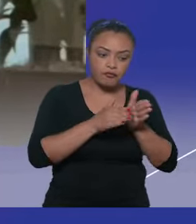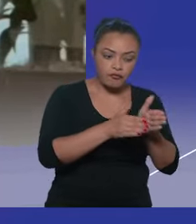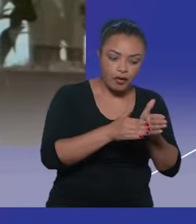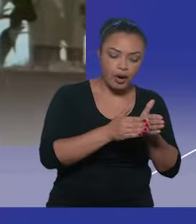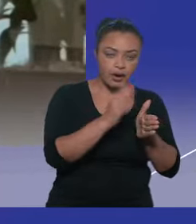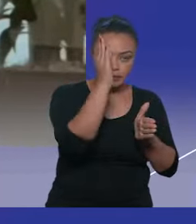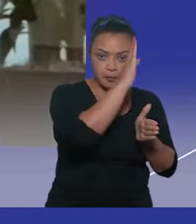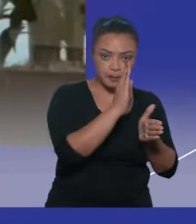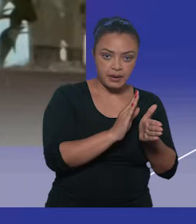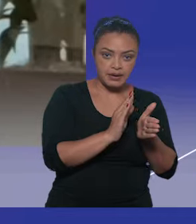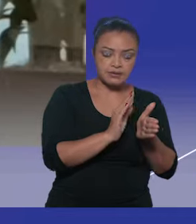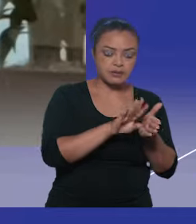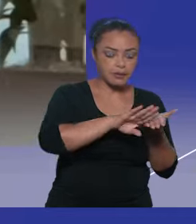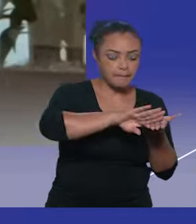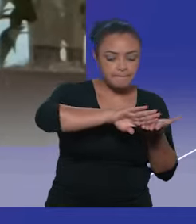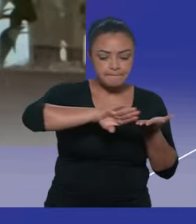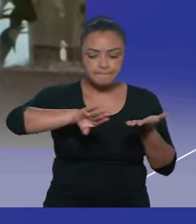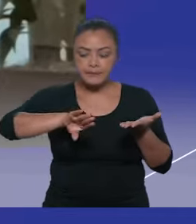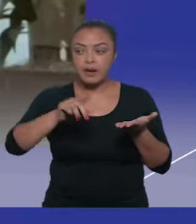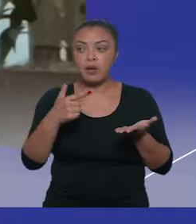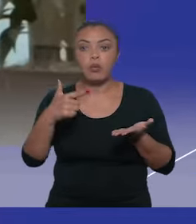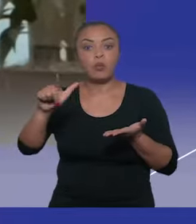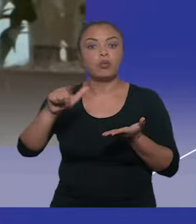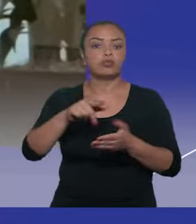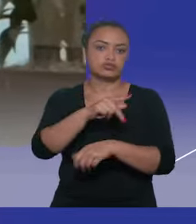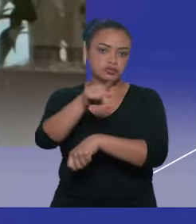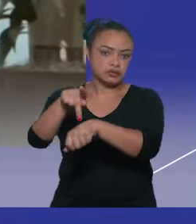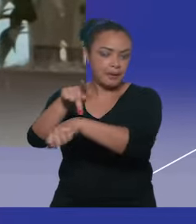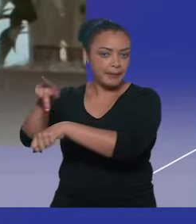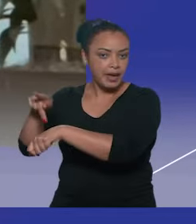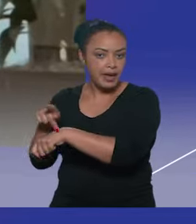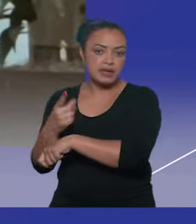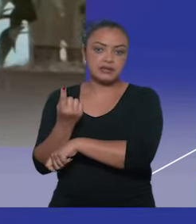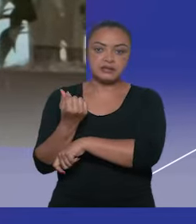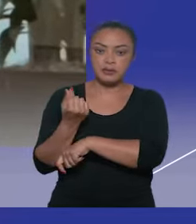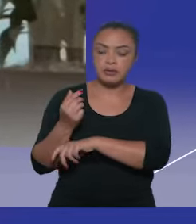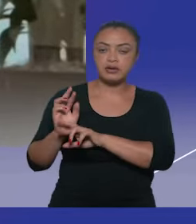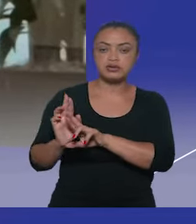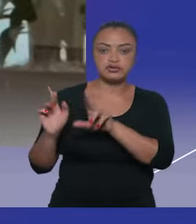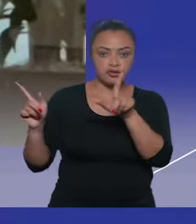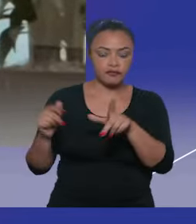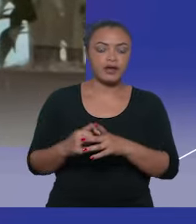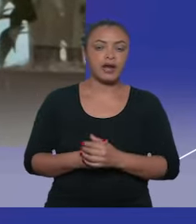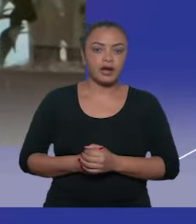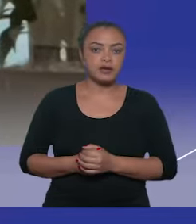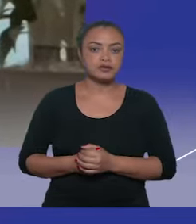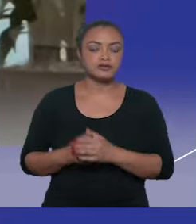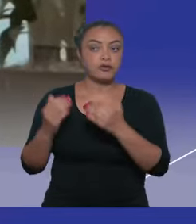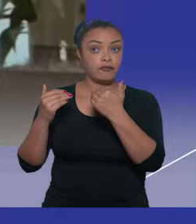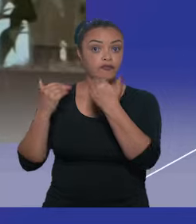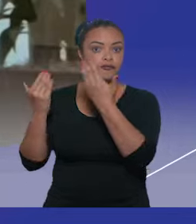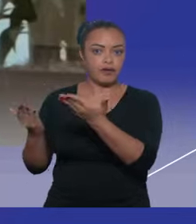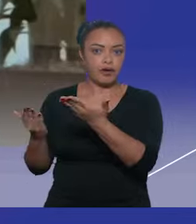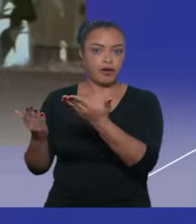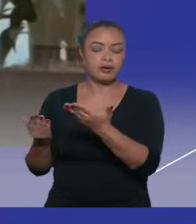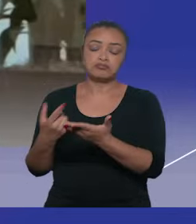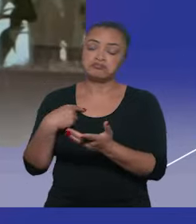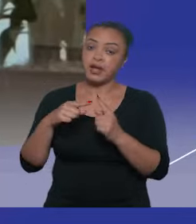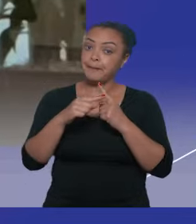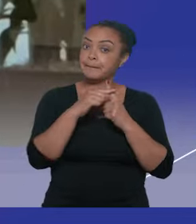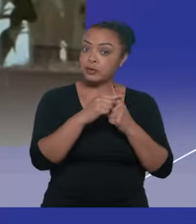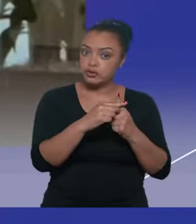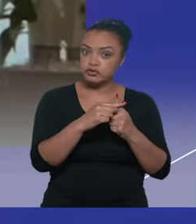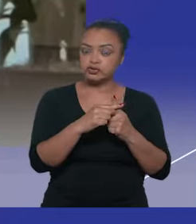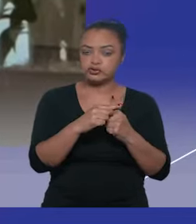Você tirar um pouco dos seus investimentos que estão focados no Brasil e trazer a outras geografias, outras moedas e